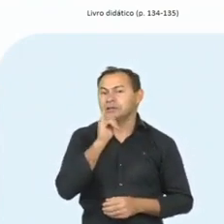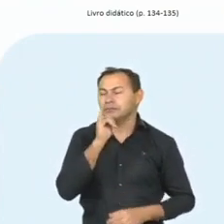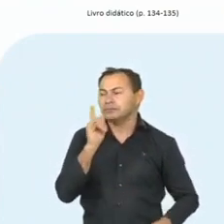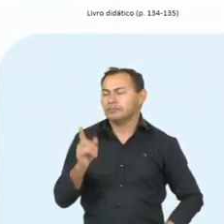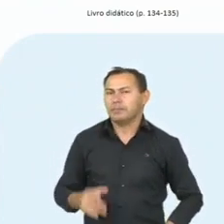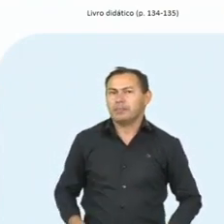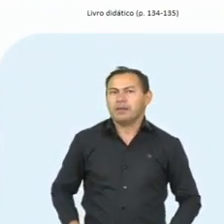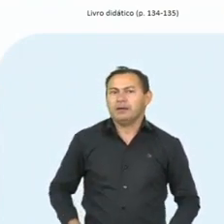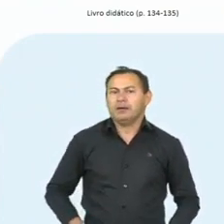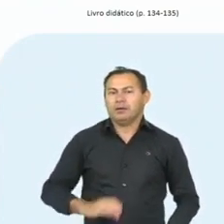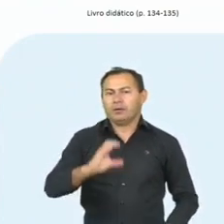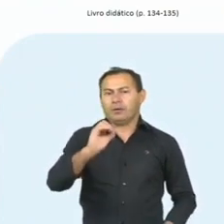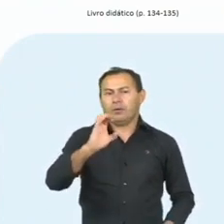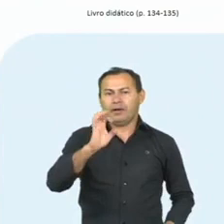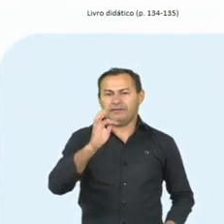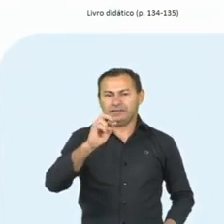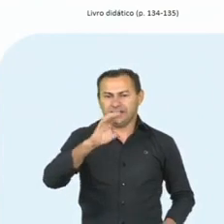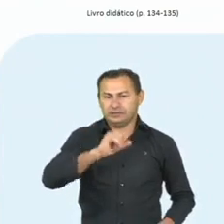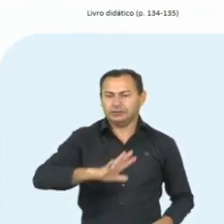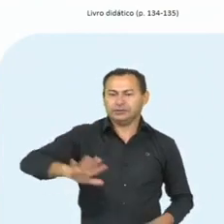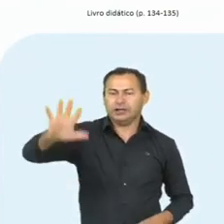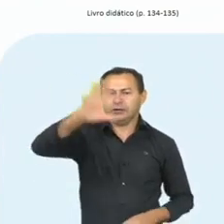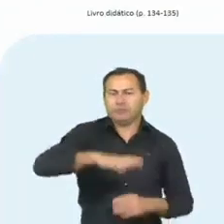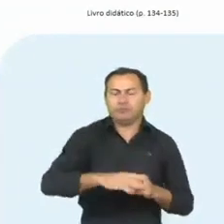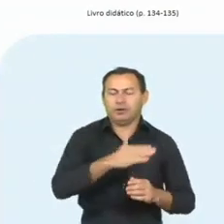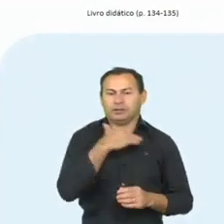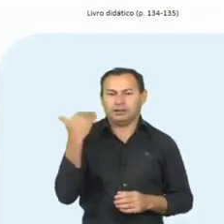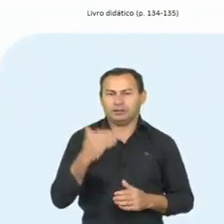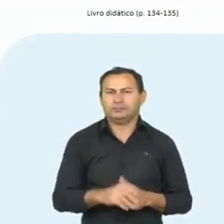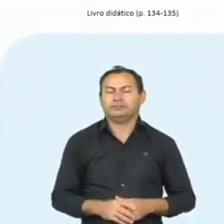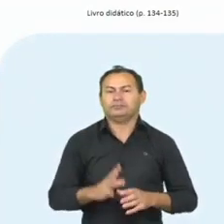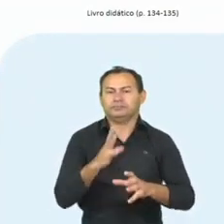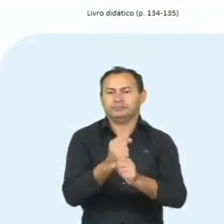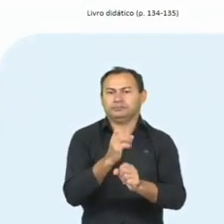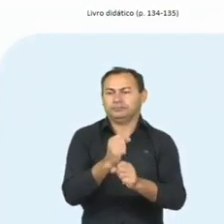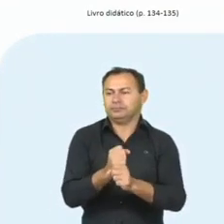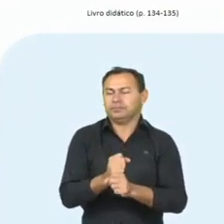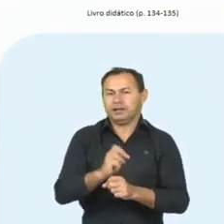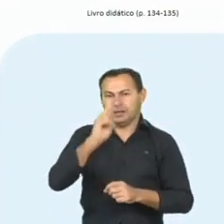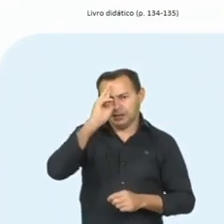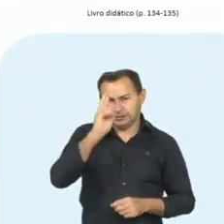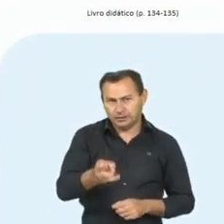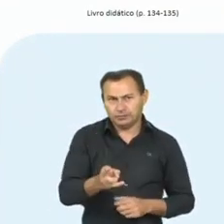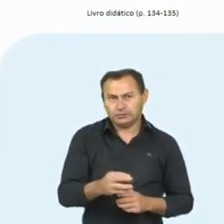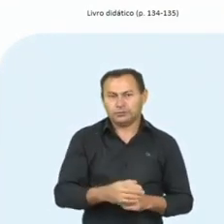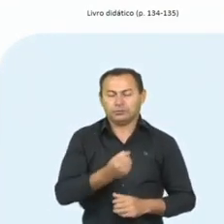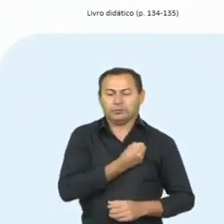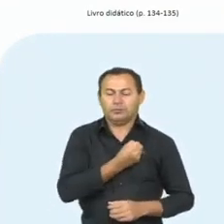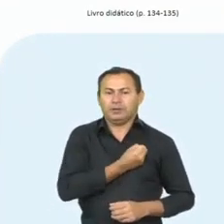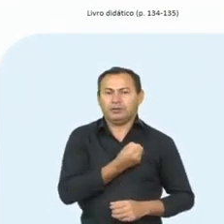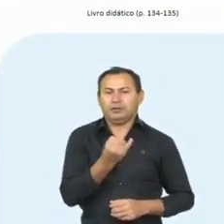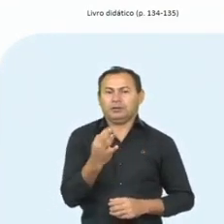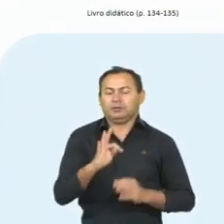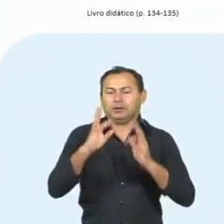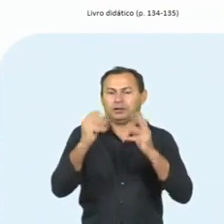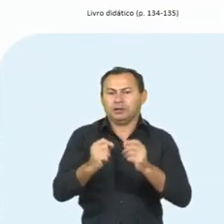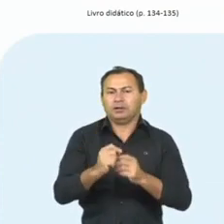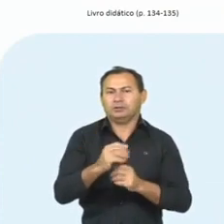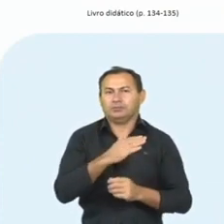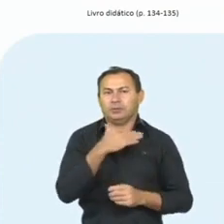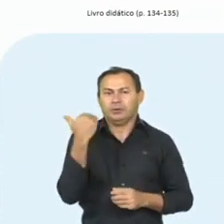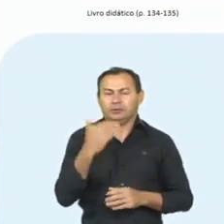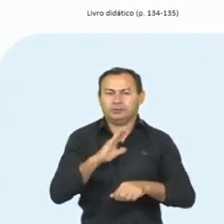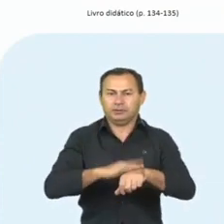o coeficiente geral de mortalidade. Então, ele é calculado pela razão entre o número total de óbitos